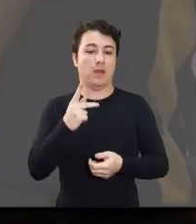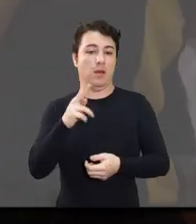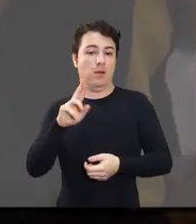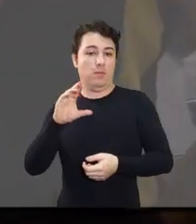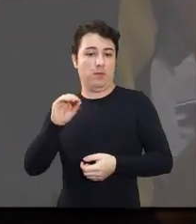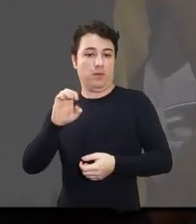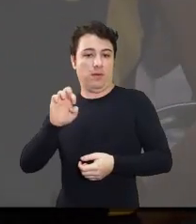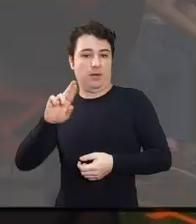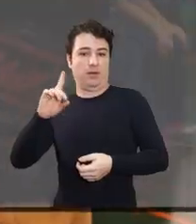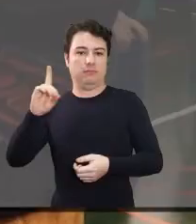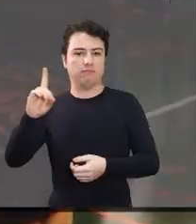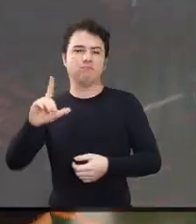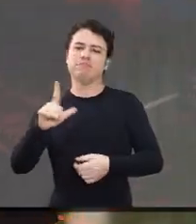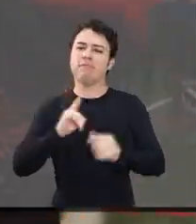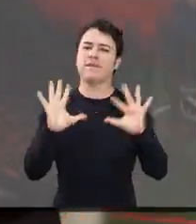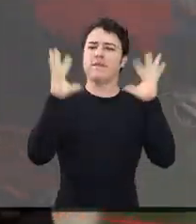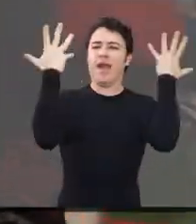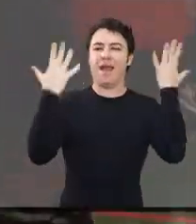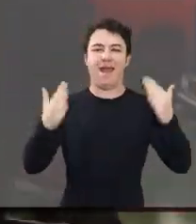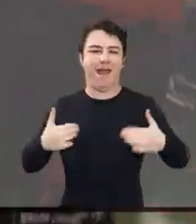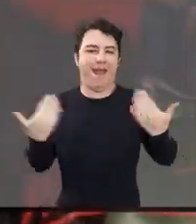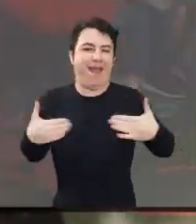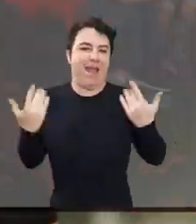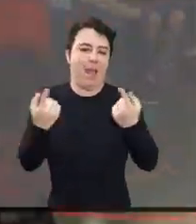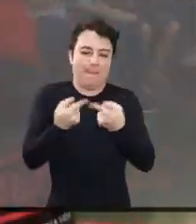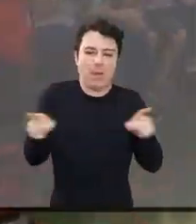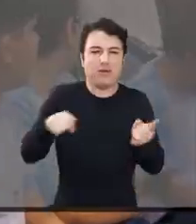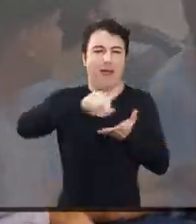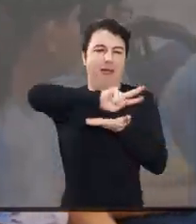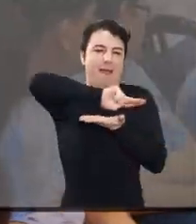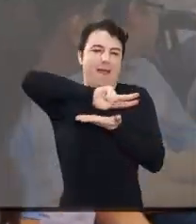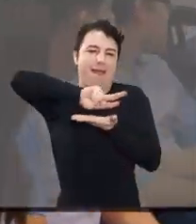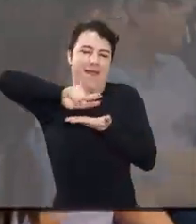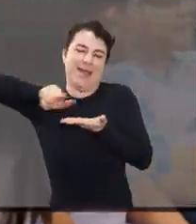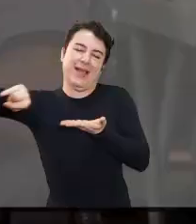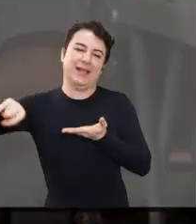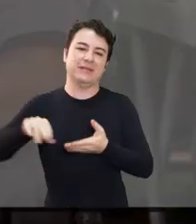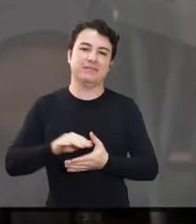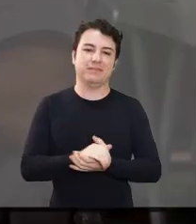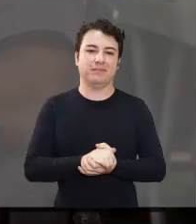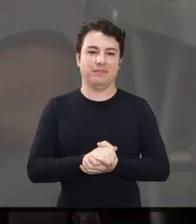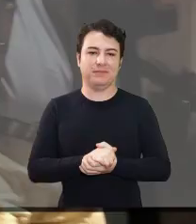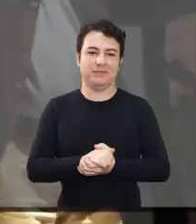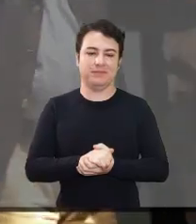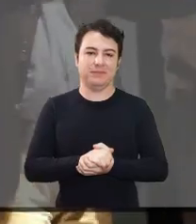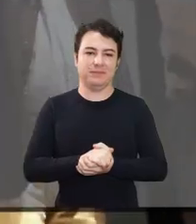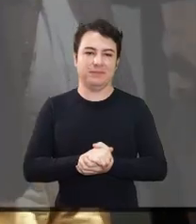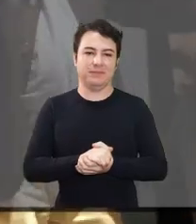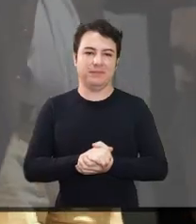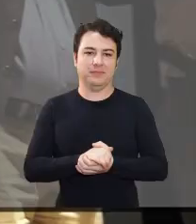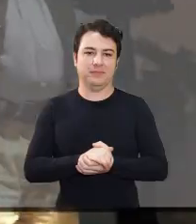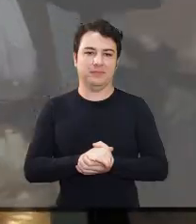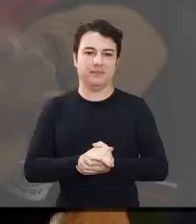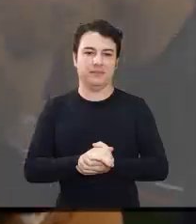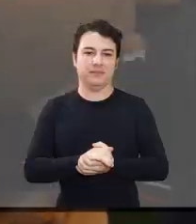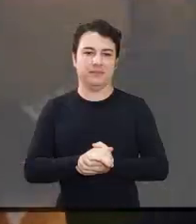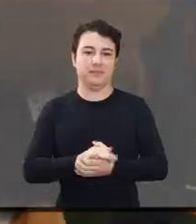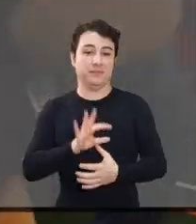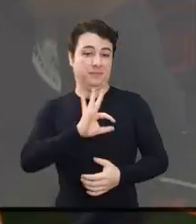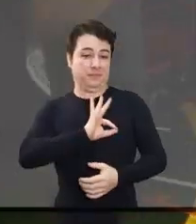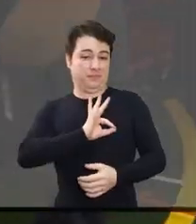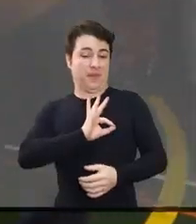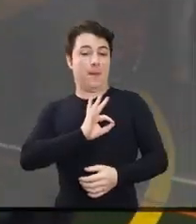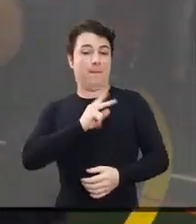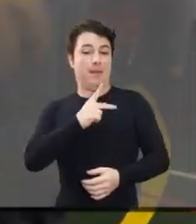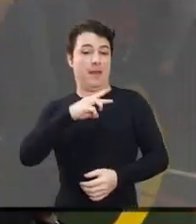Formatura do ProERD é sinônimo de festa. Por isso, não pode faltar alegria, música e descontração. É